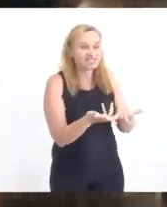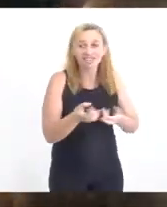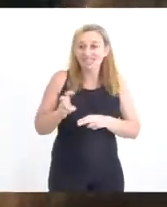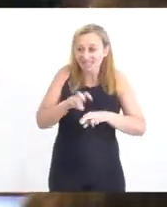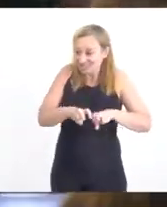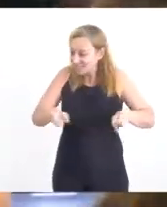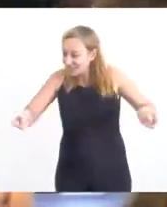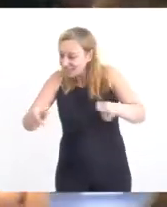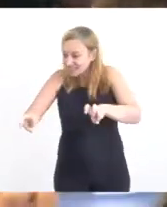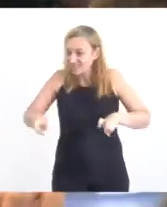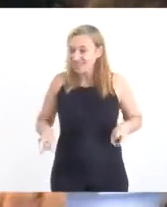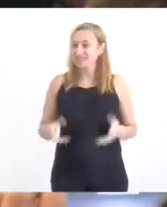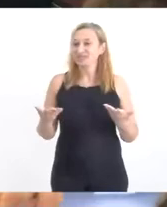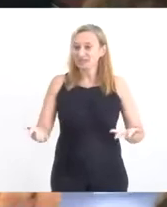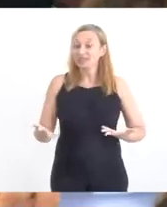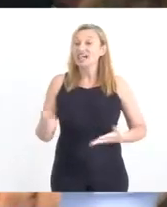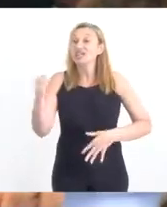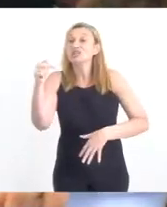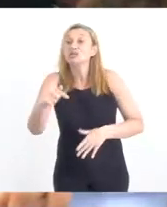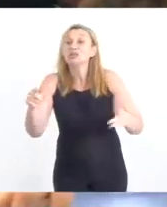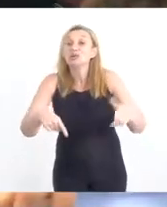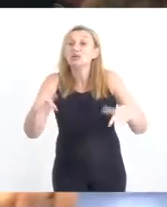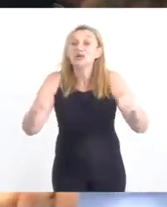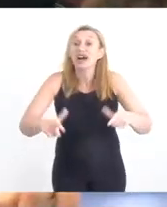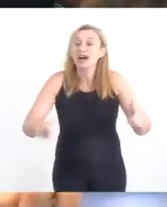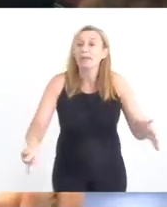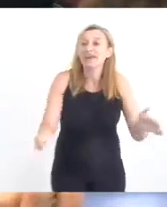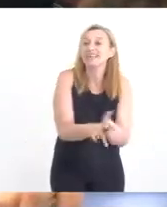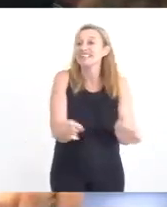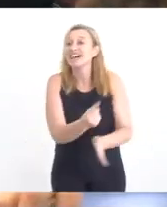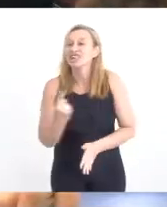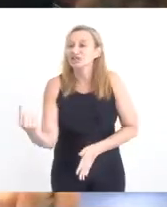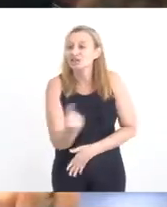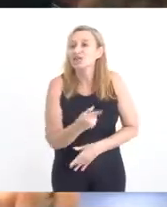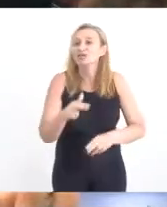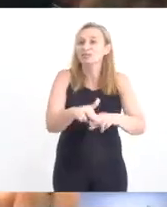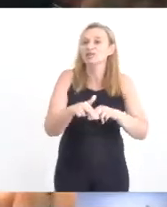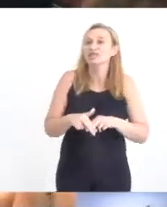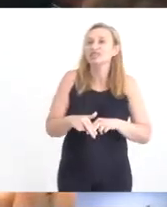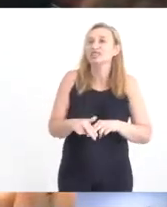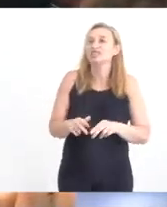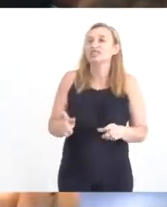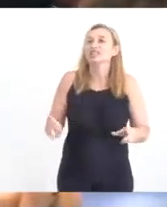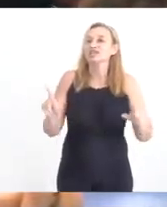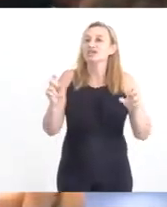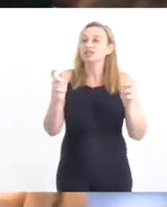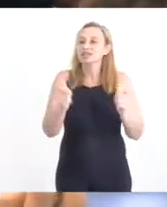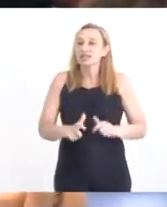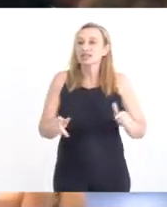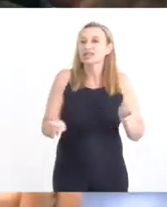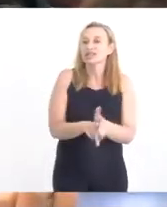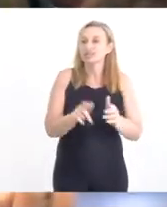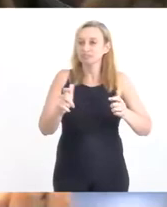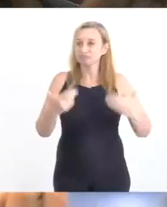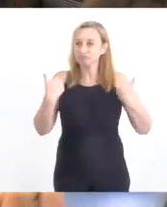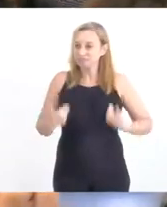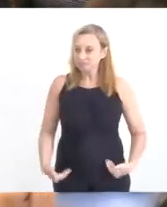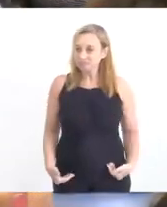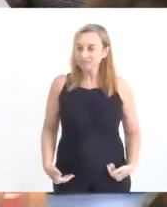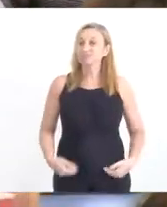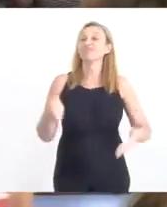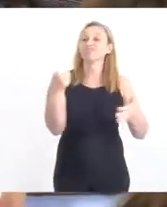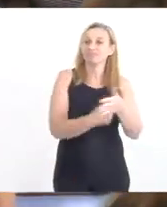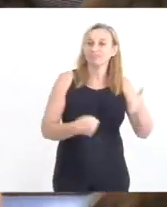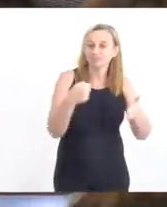ocupar esse espaço esse espaço é nosso importante ocupamos com os nossos corpos com as